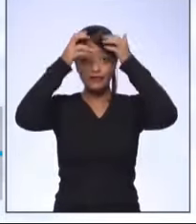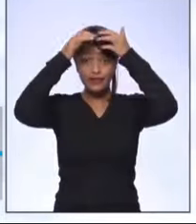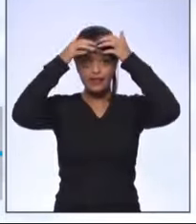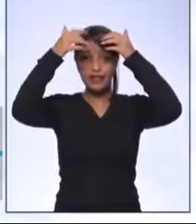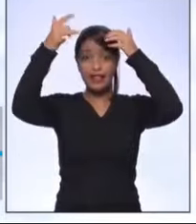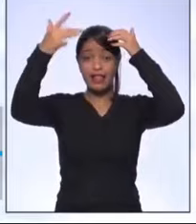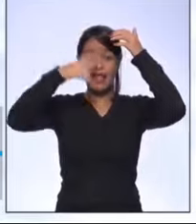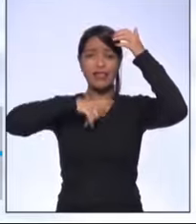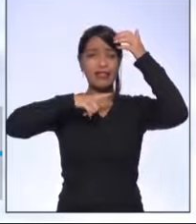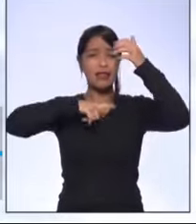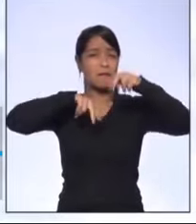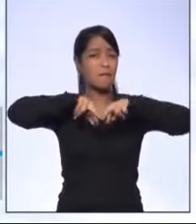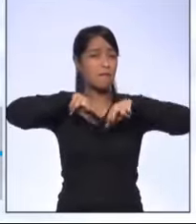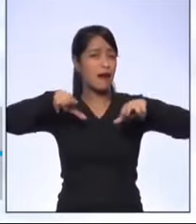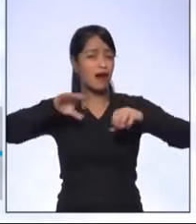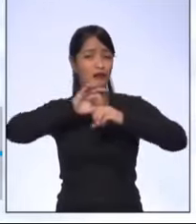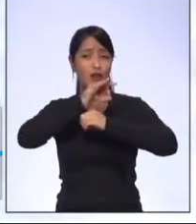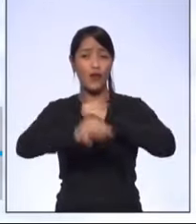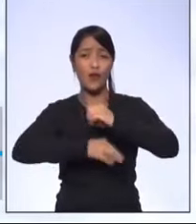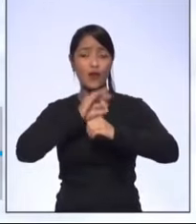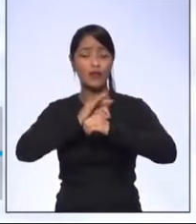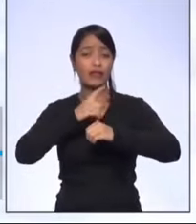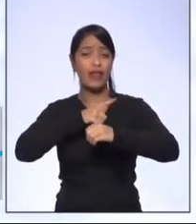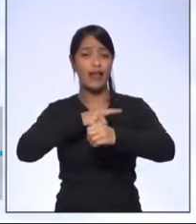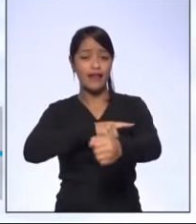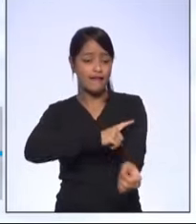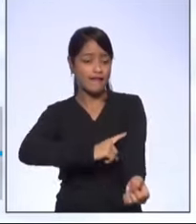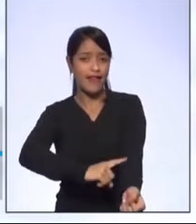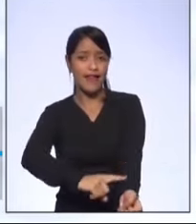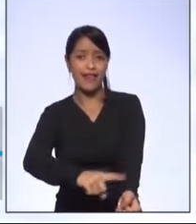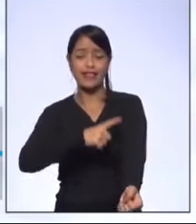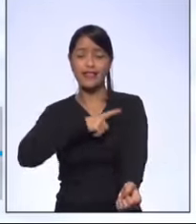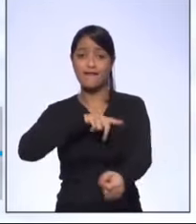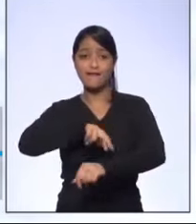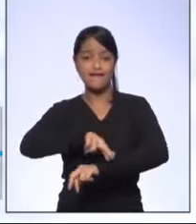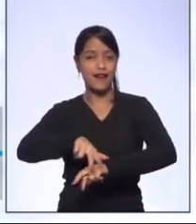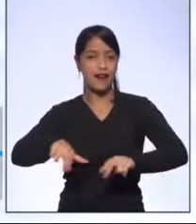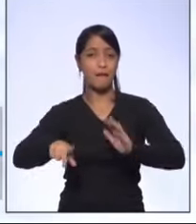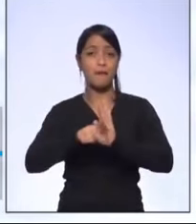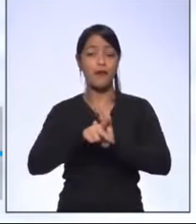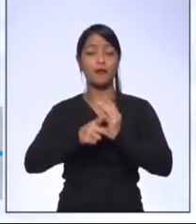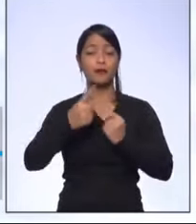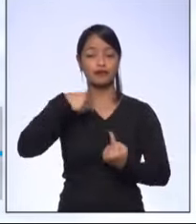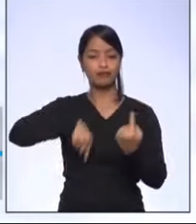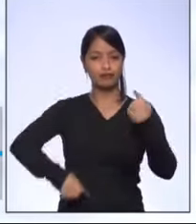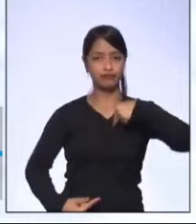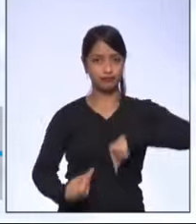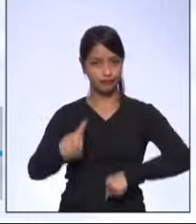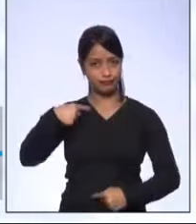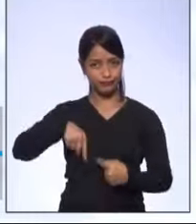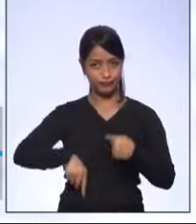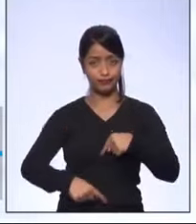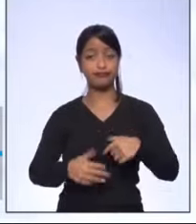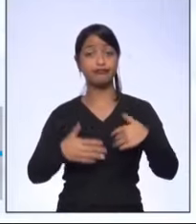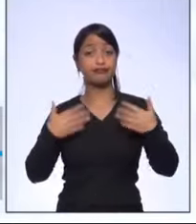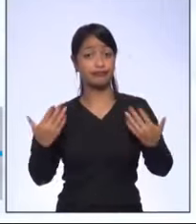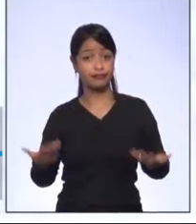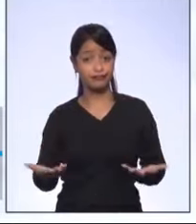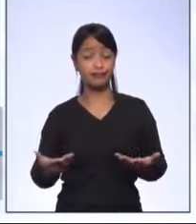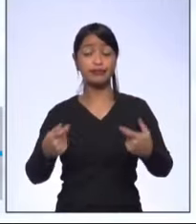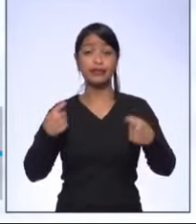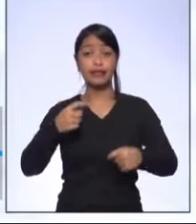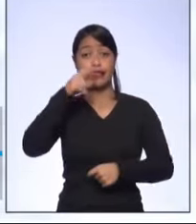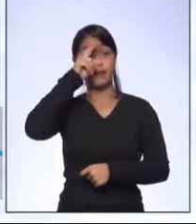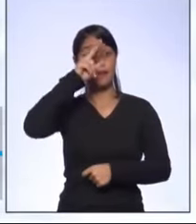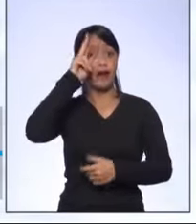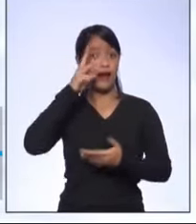eu tenho um monte de artéria e veia que faz parte do sistema circulatório, né? Então, é só a gente lembrar